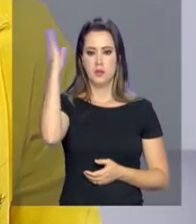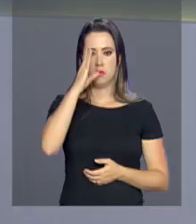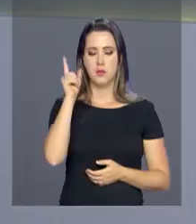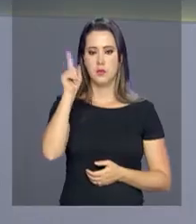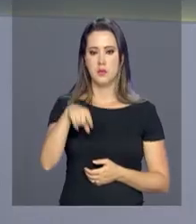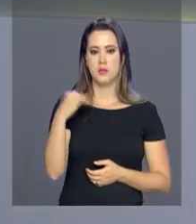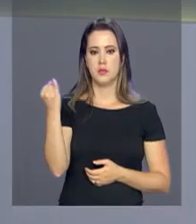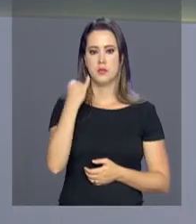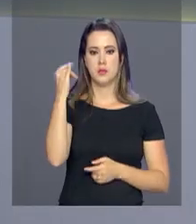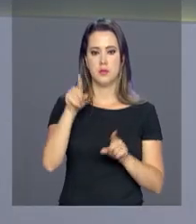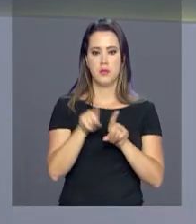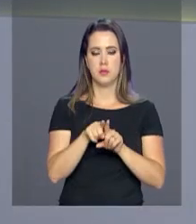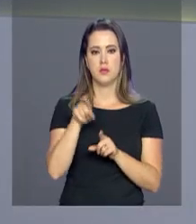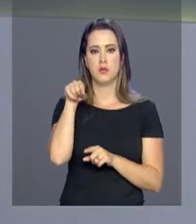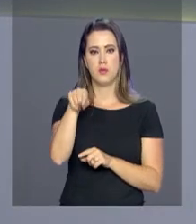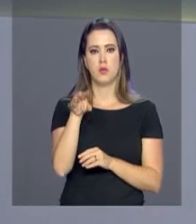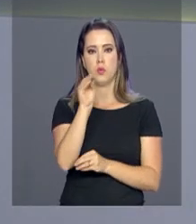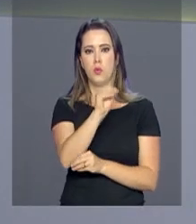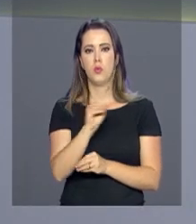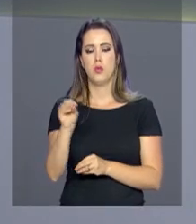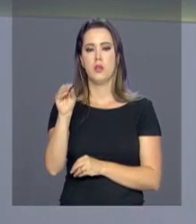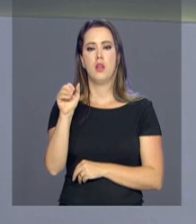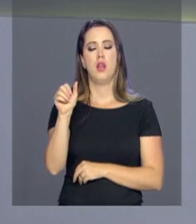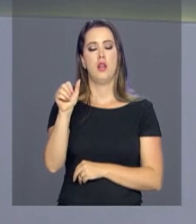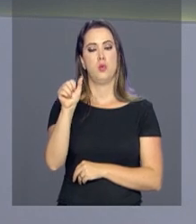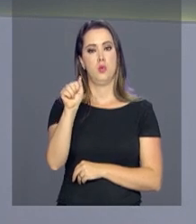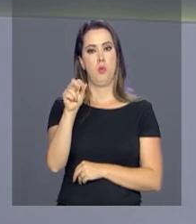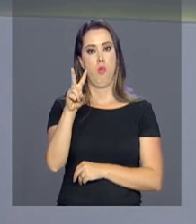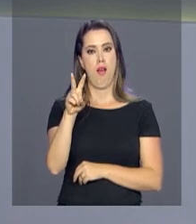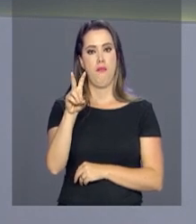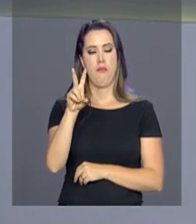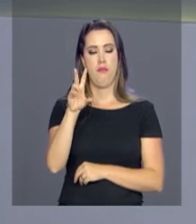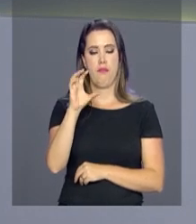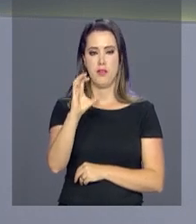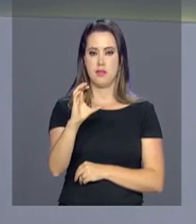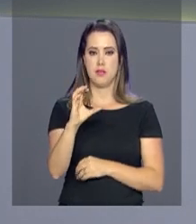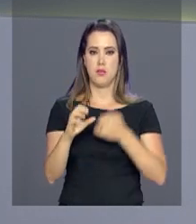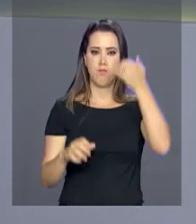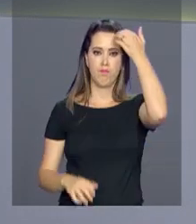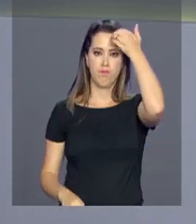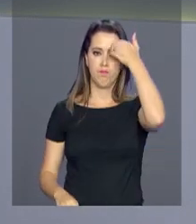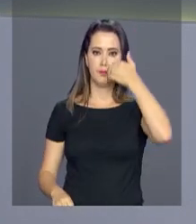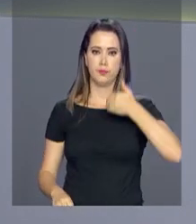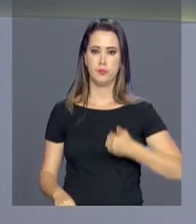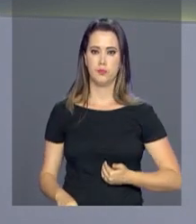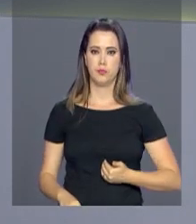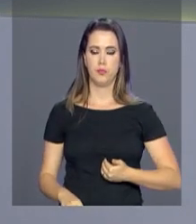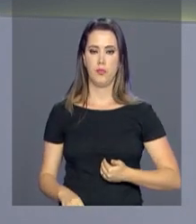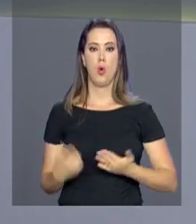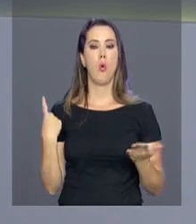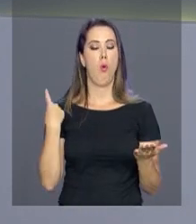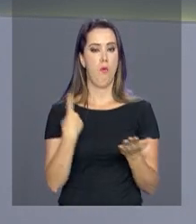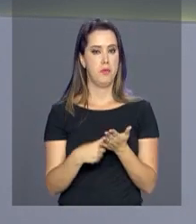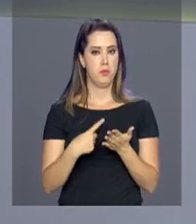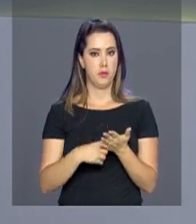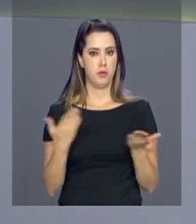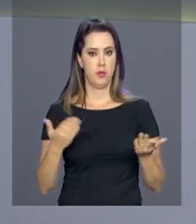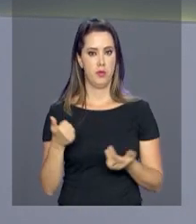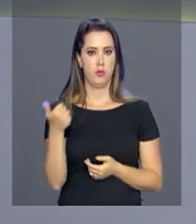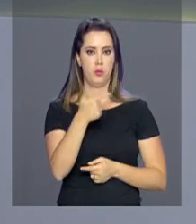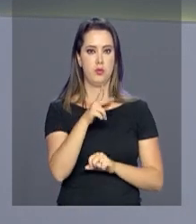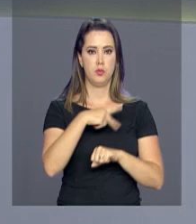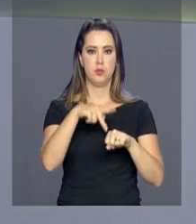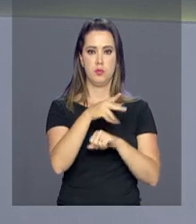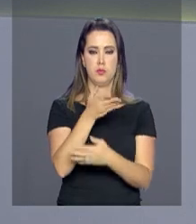é referência no tratamento do avc conhecido como derrame e acaba de assinar um compromisso com outros 12 países para